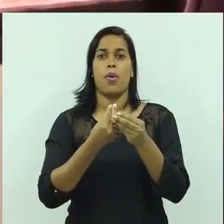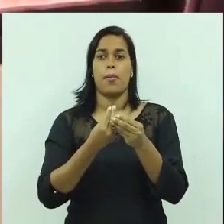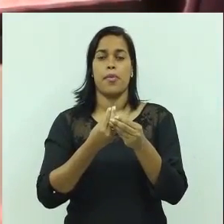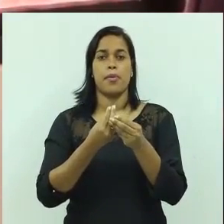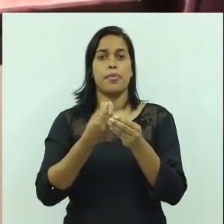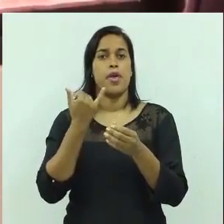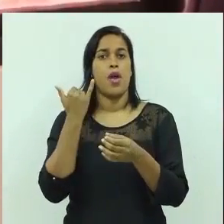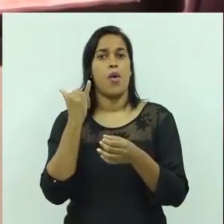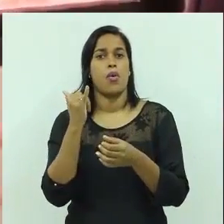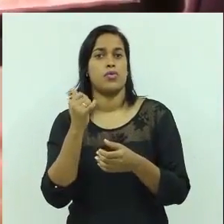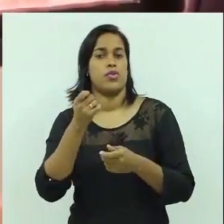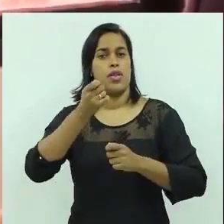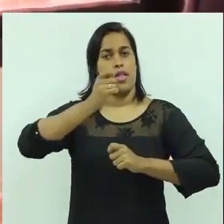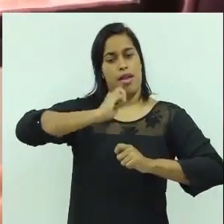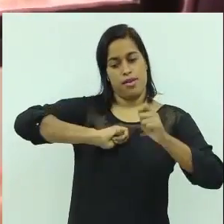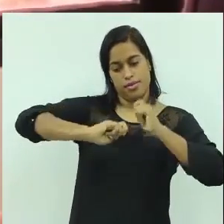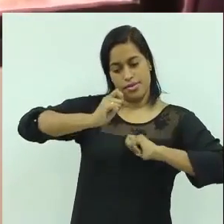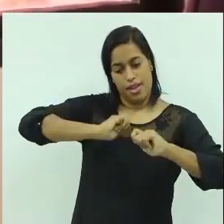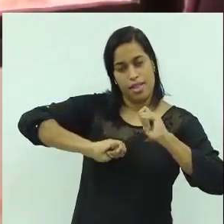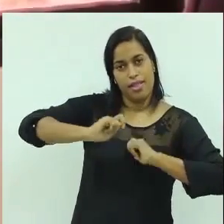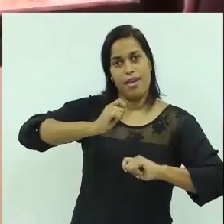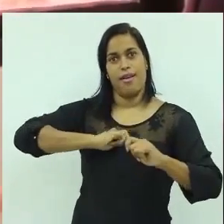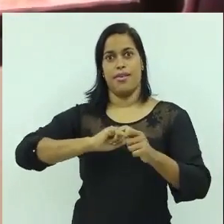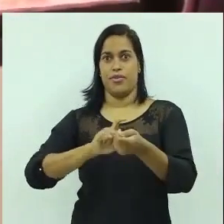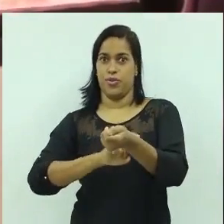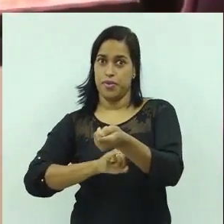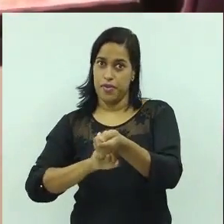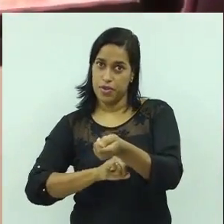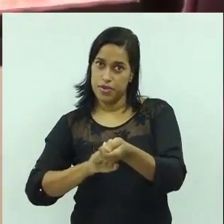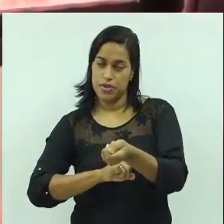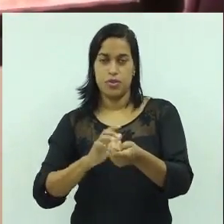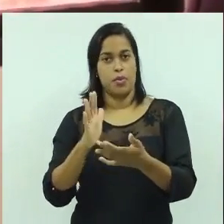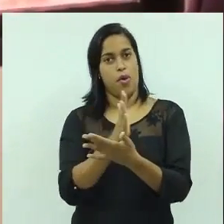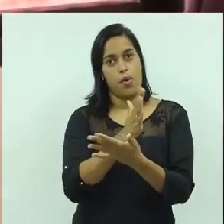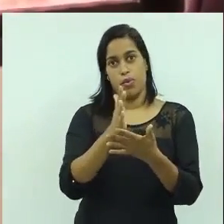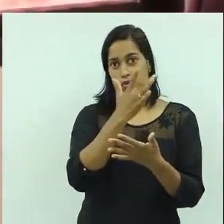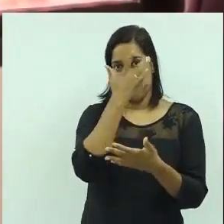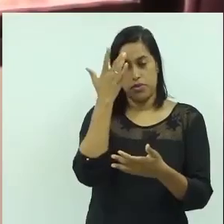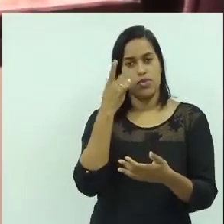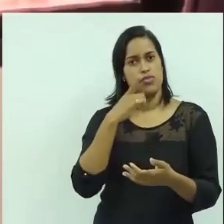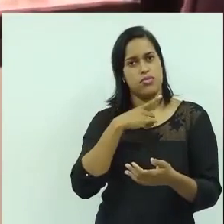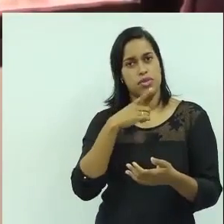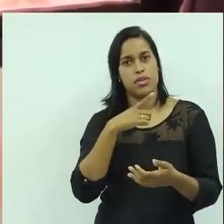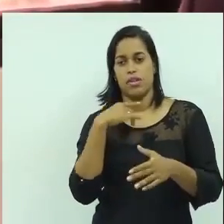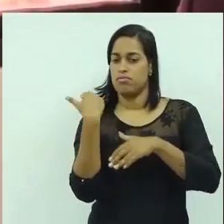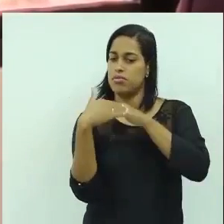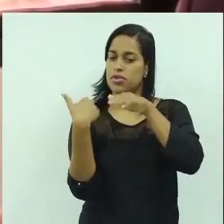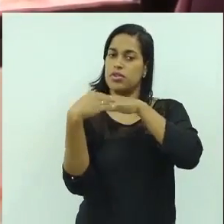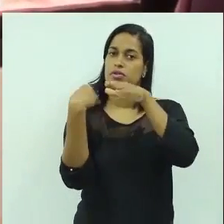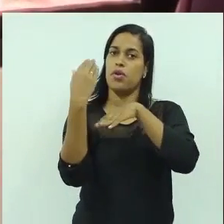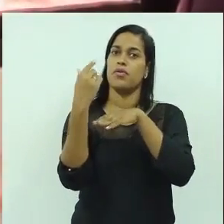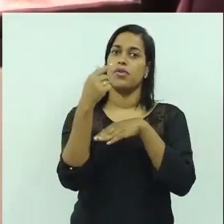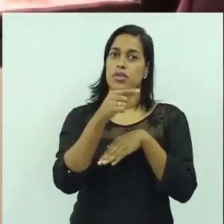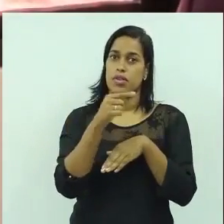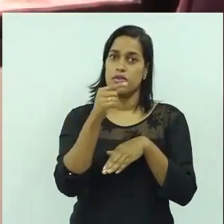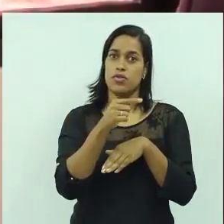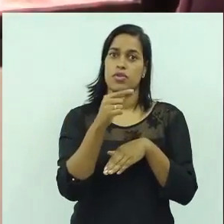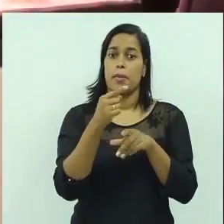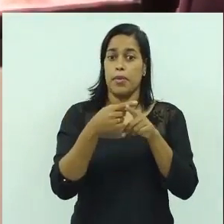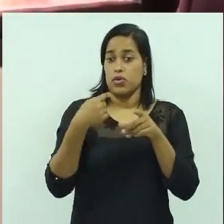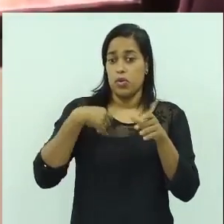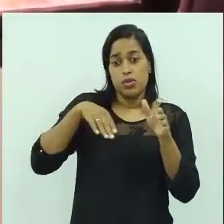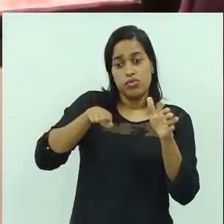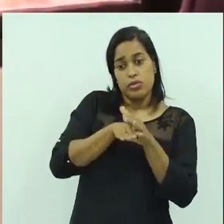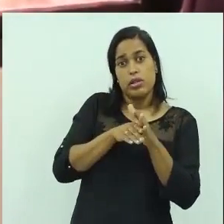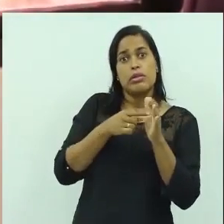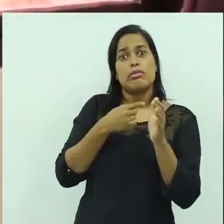controlar um pouco a ansiedade, o nervosismo? Porque tem gente que tem as competências desenvolvidas para aquele cargo e chega na hora e